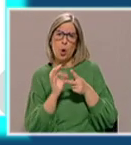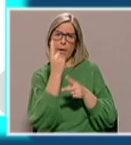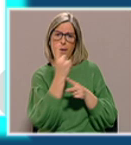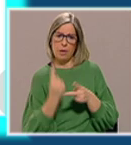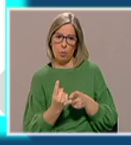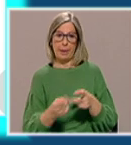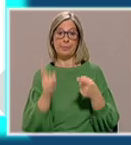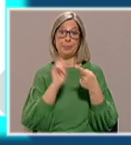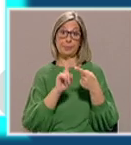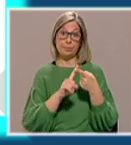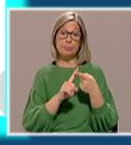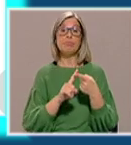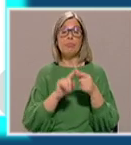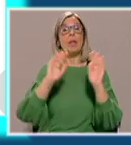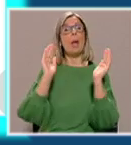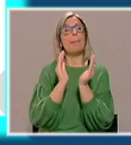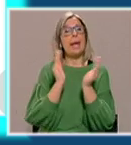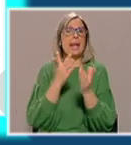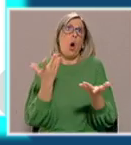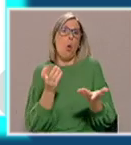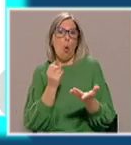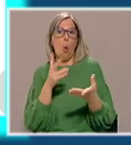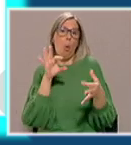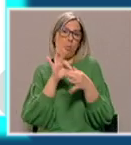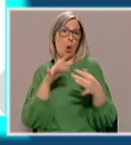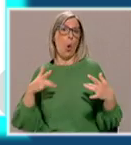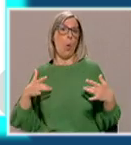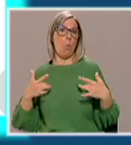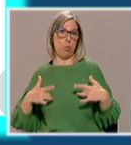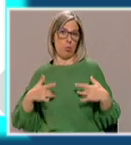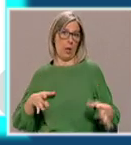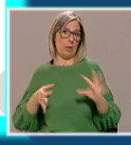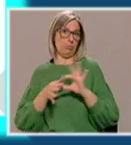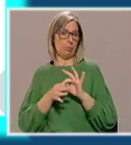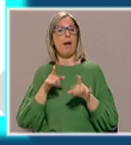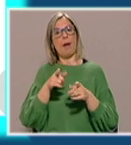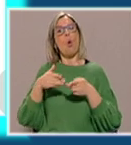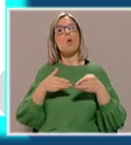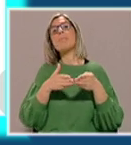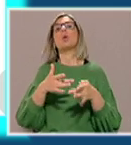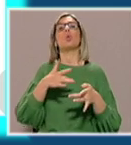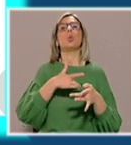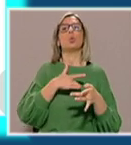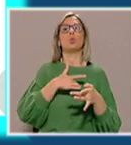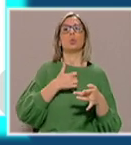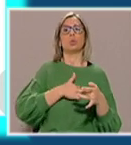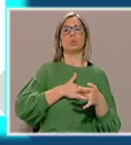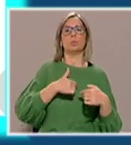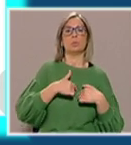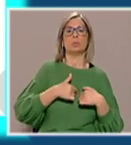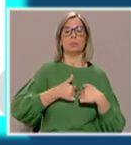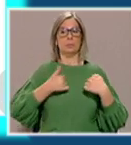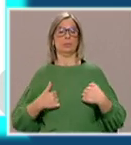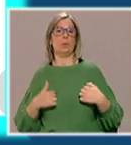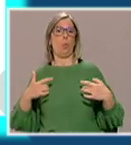pulmonar ou pequena circulação, como eu acabei de dizer, é a circulação que se faz, o percurso do sangue entre o coração e os pulmões. Vocês têm ali